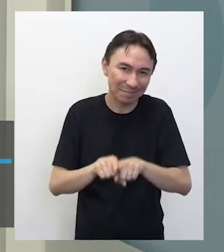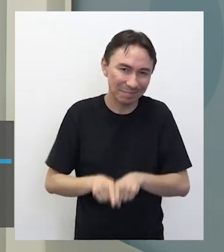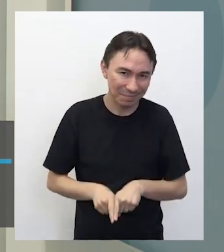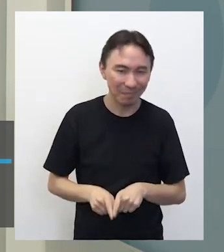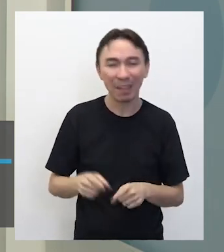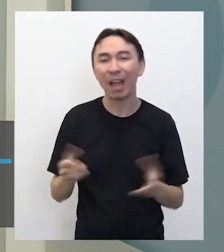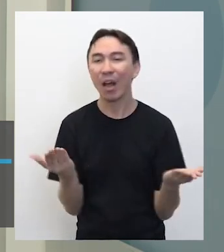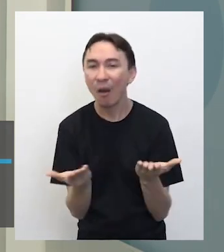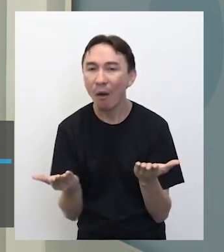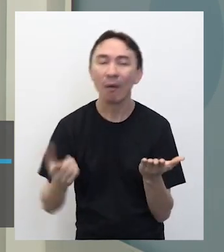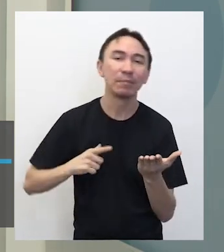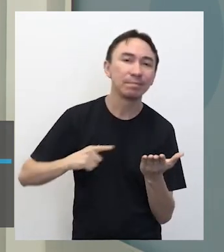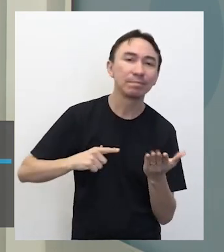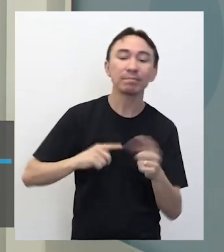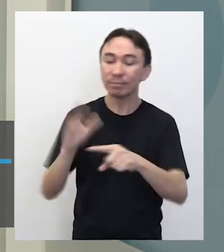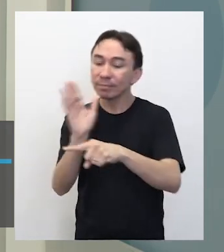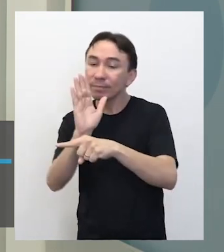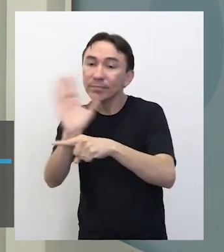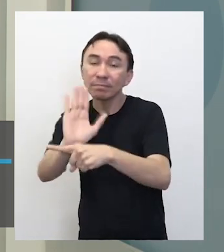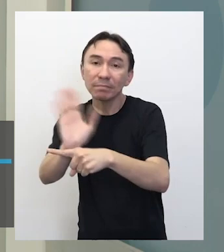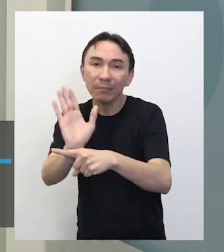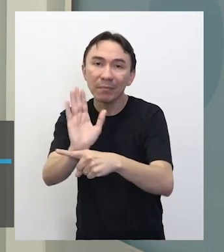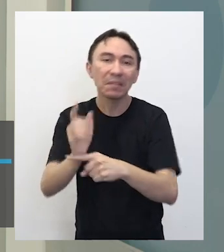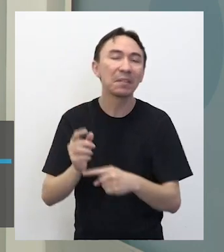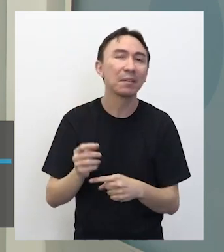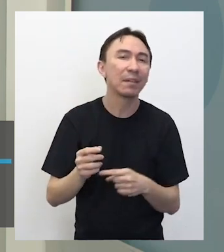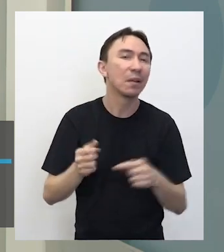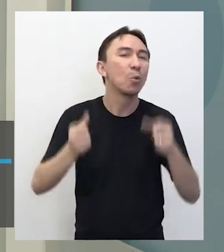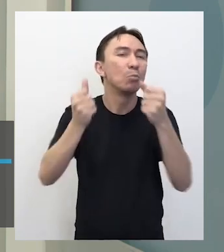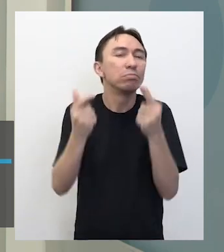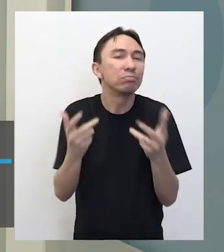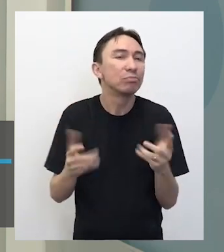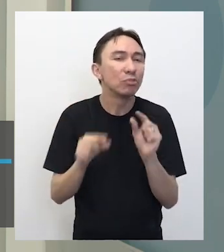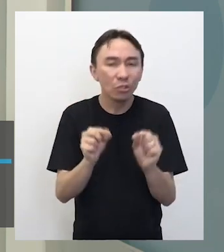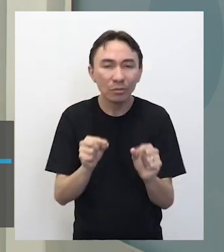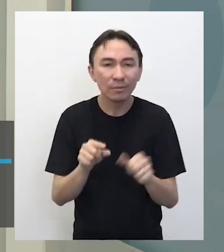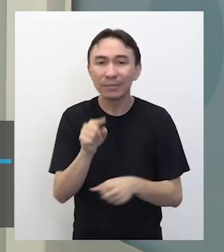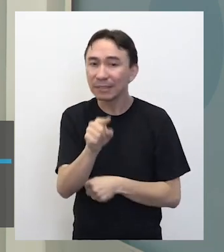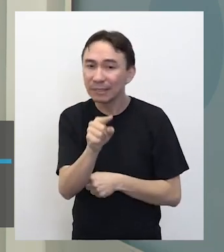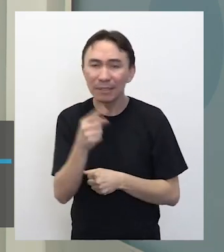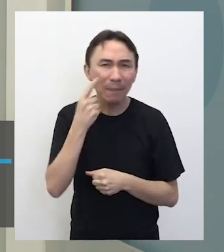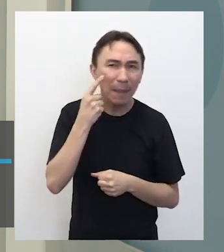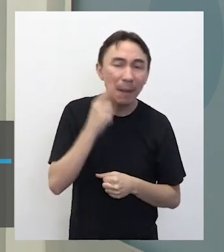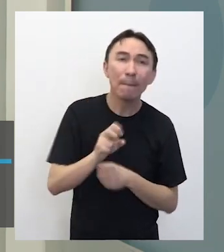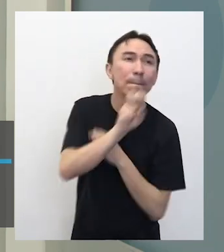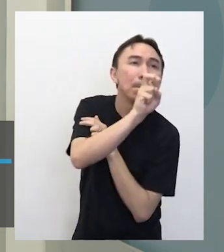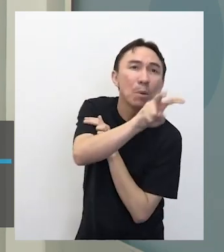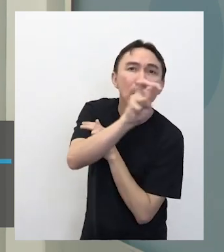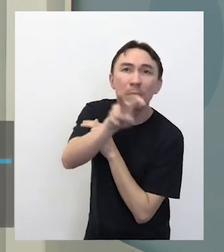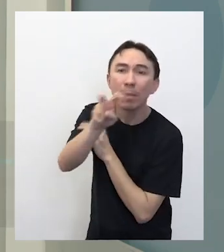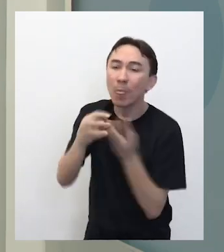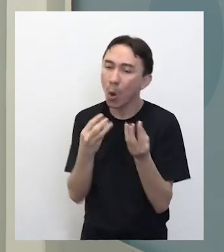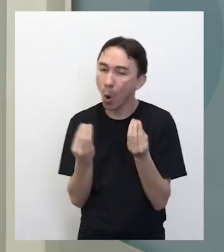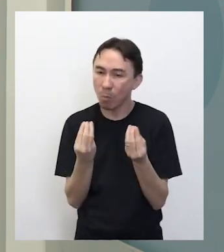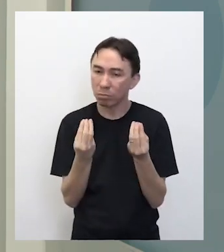pouquinho de como reagir, né, de como escolher olhar o mundo. Então, vamos lá, na